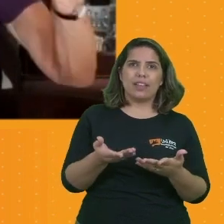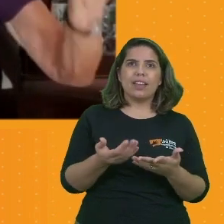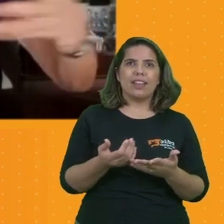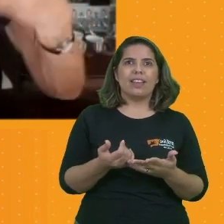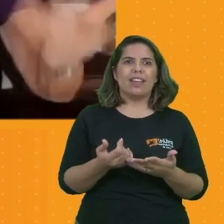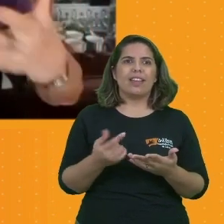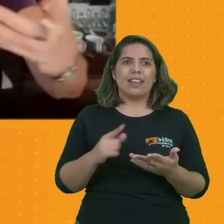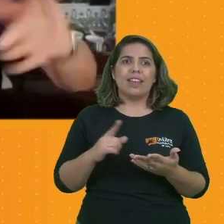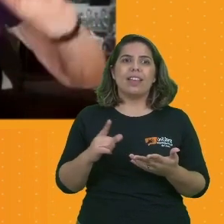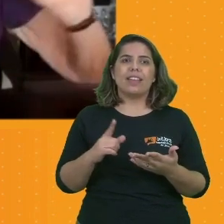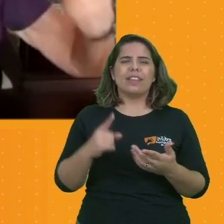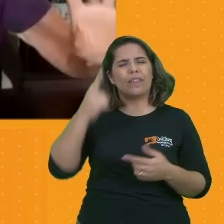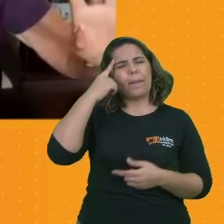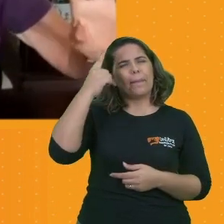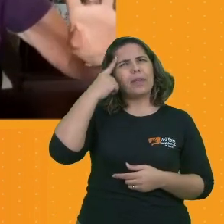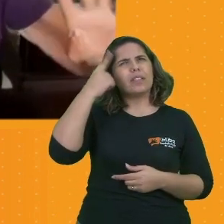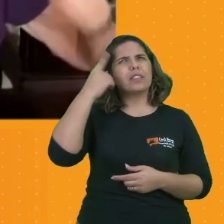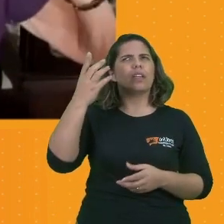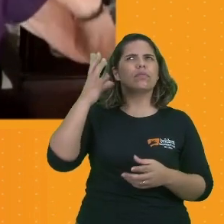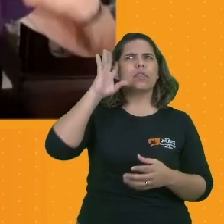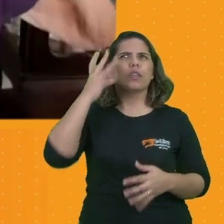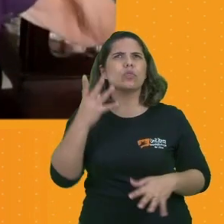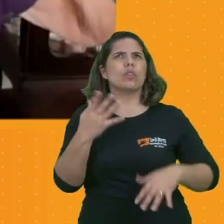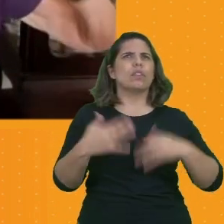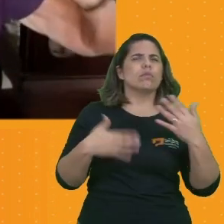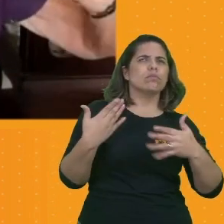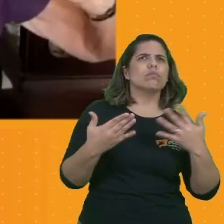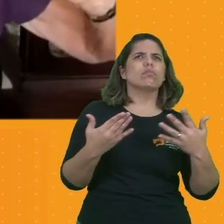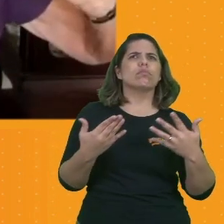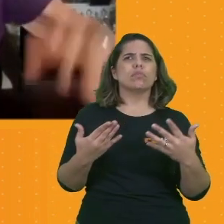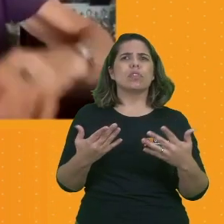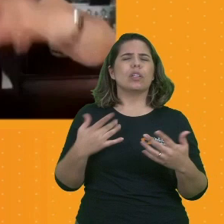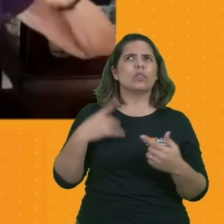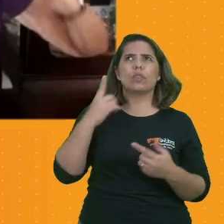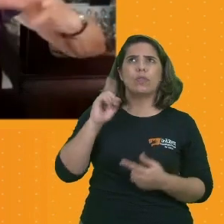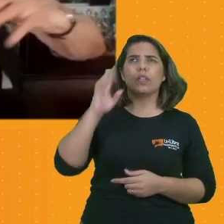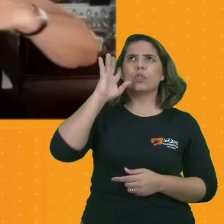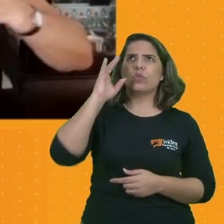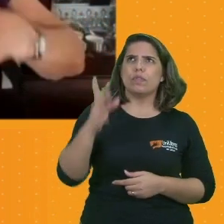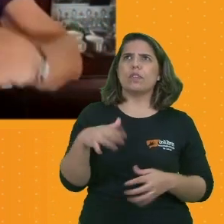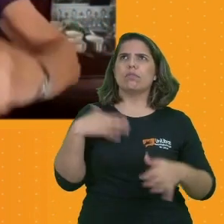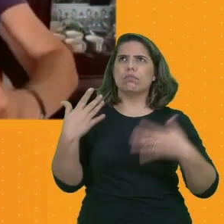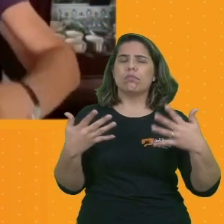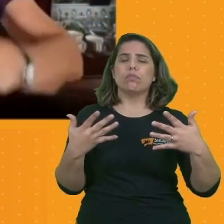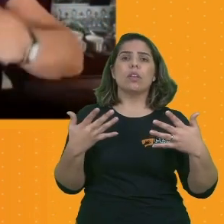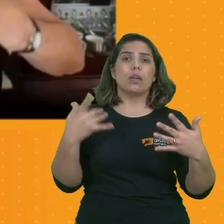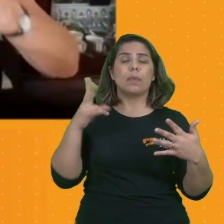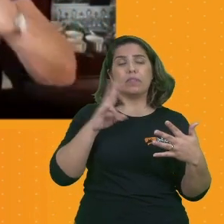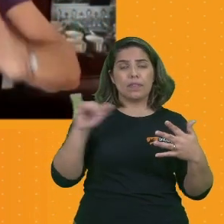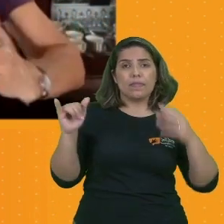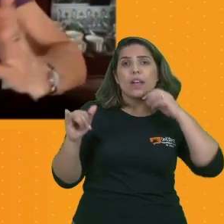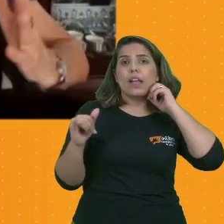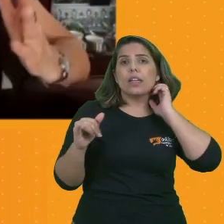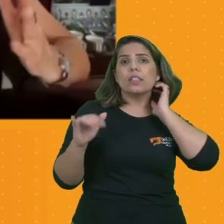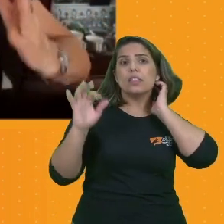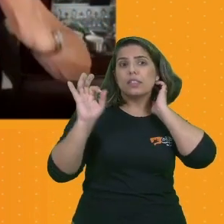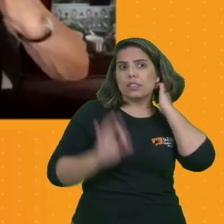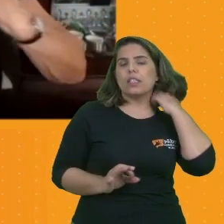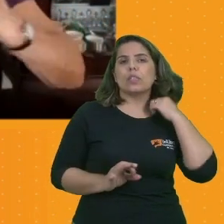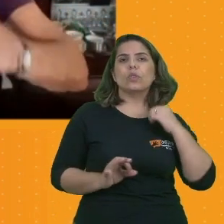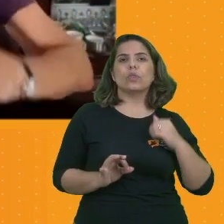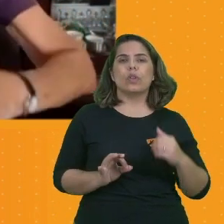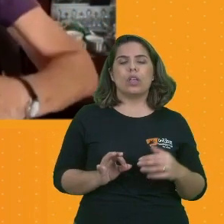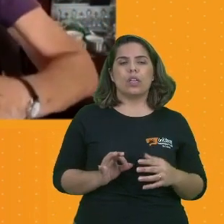Fazer você pensar mais não resolver vai resolver mas você vai pensa que